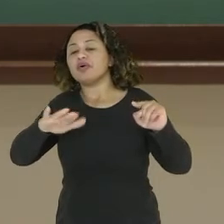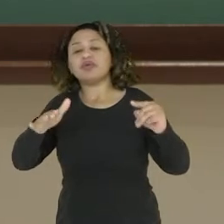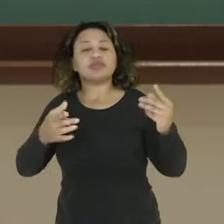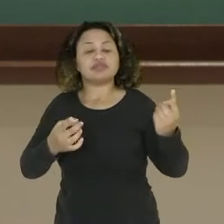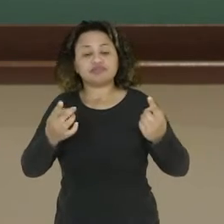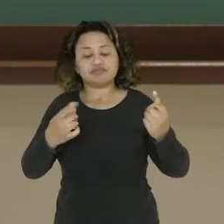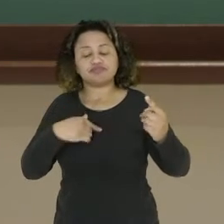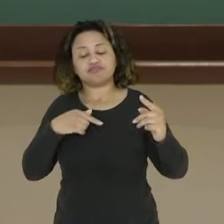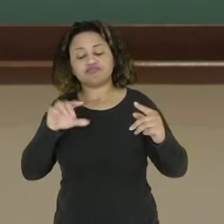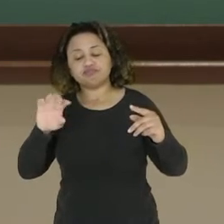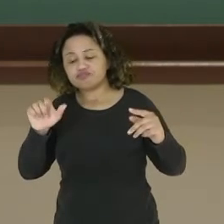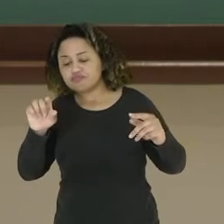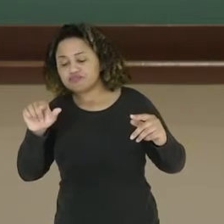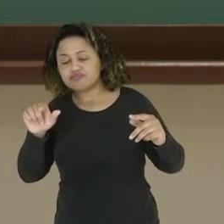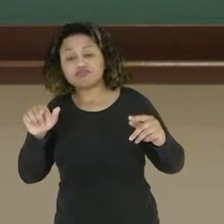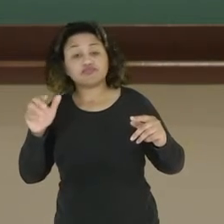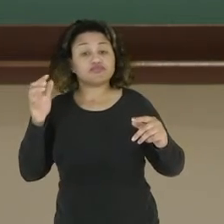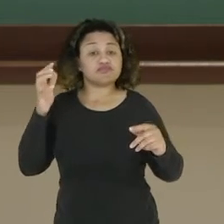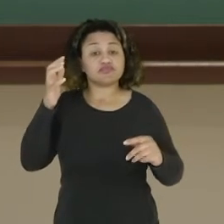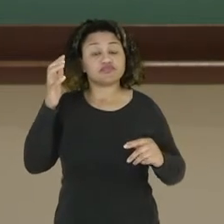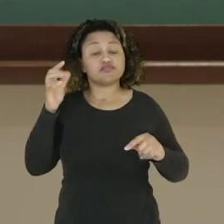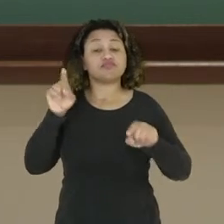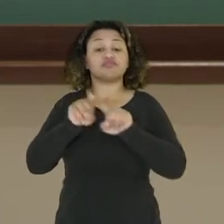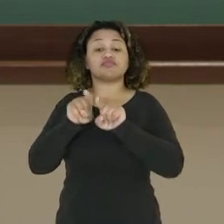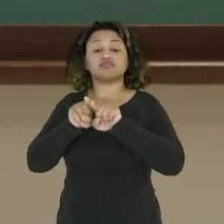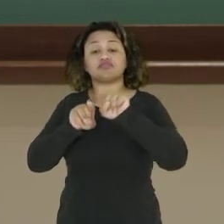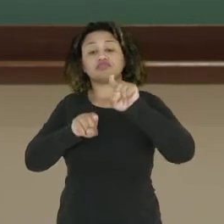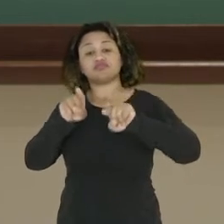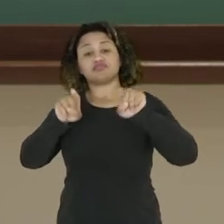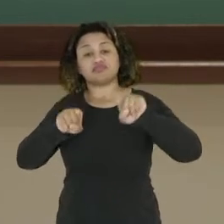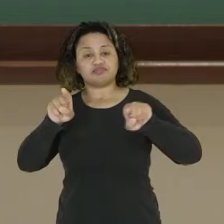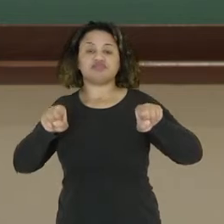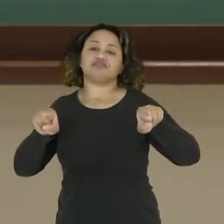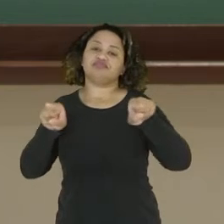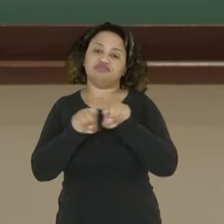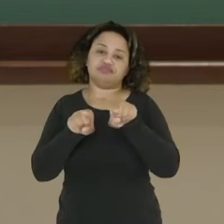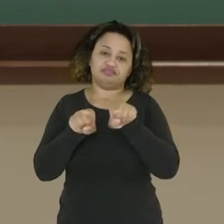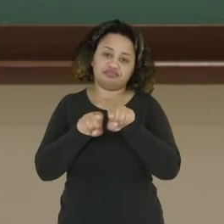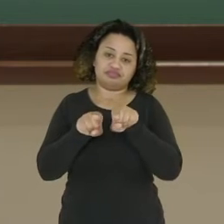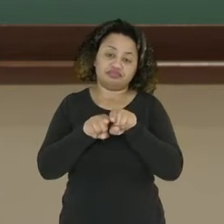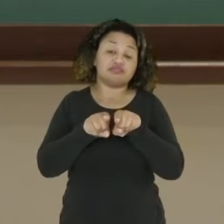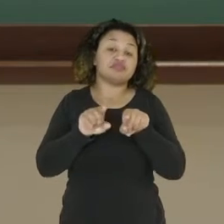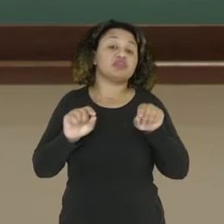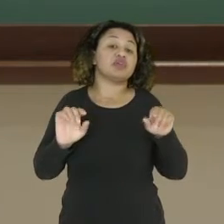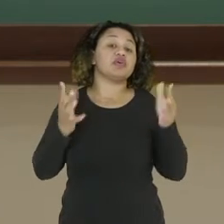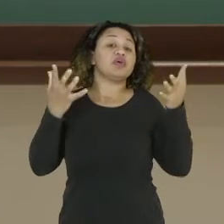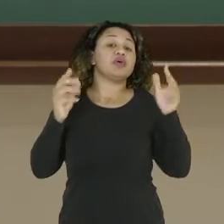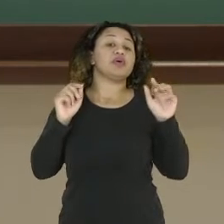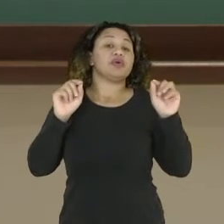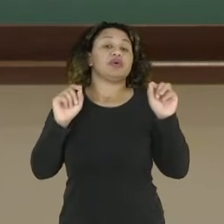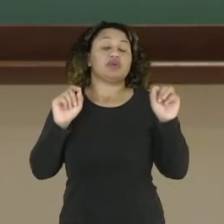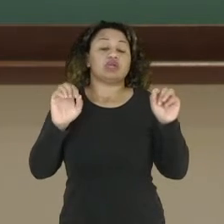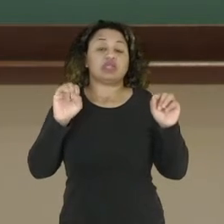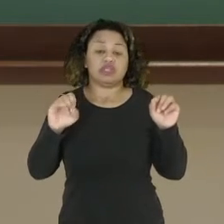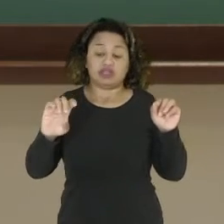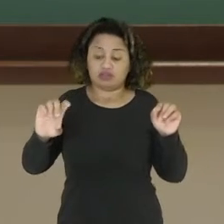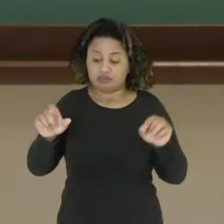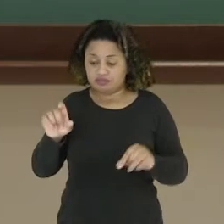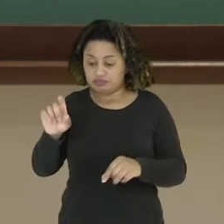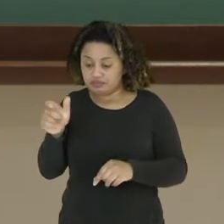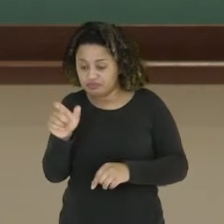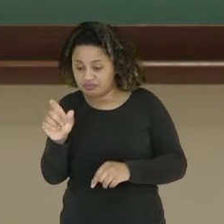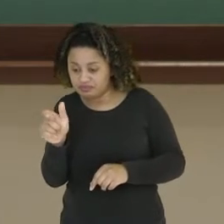esse rádio, ele oscila, ele tem uma frequência de oscilação. E aí o que acontece? Se eu sintonizar